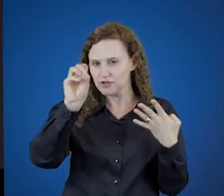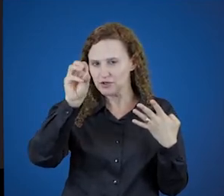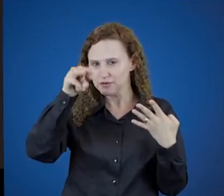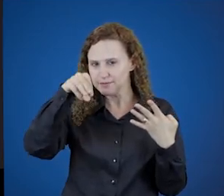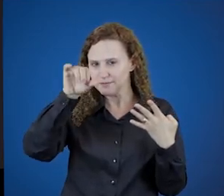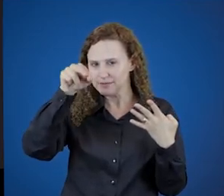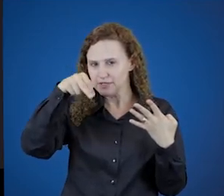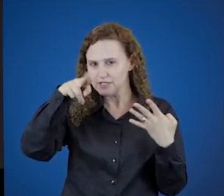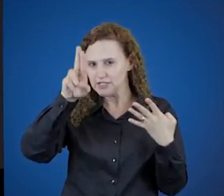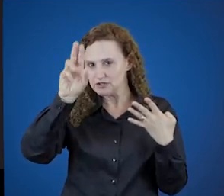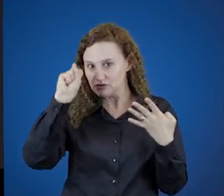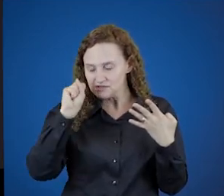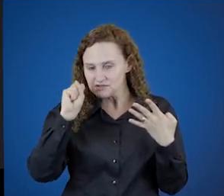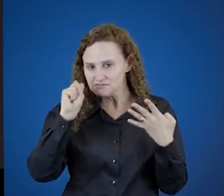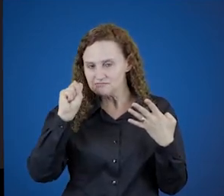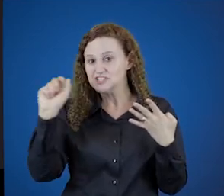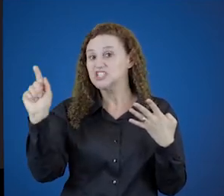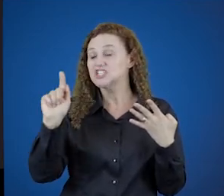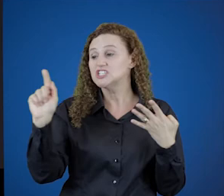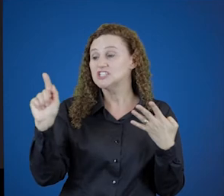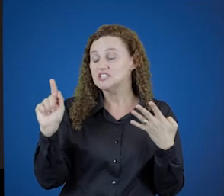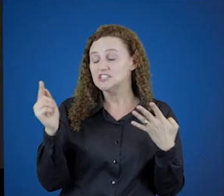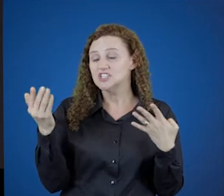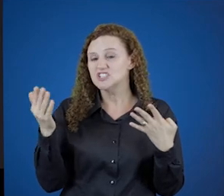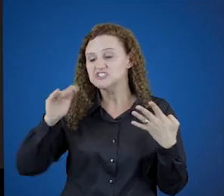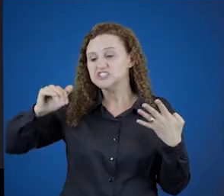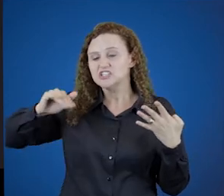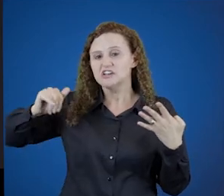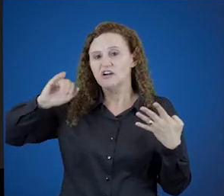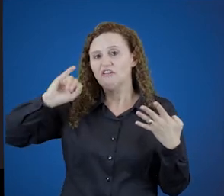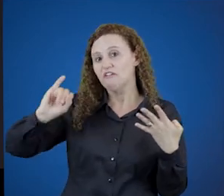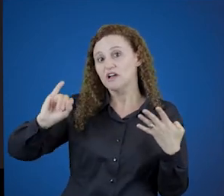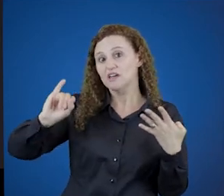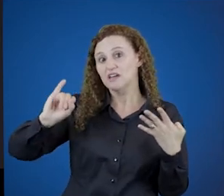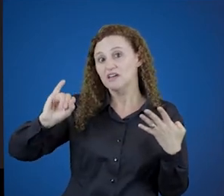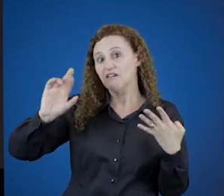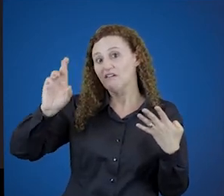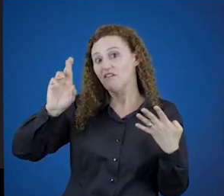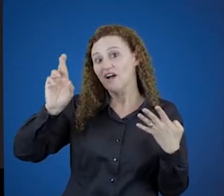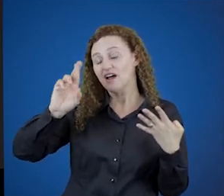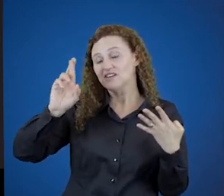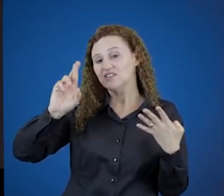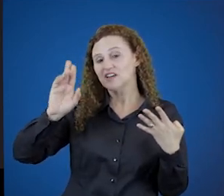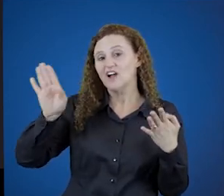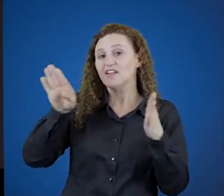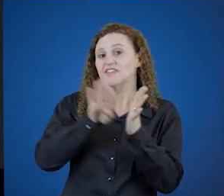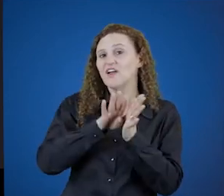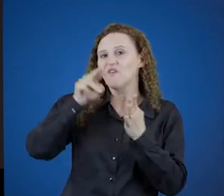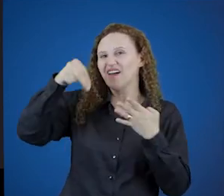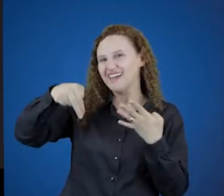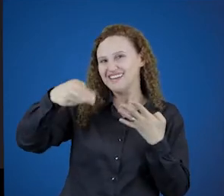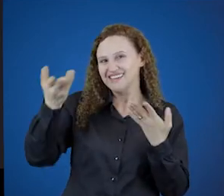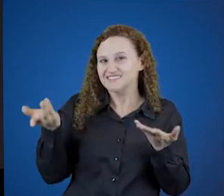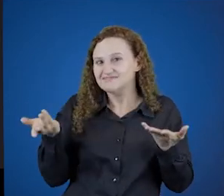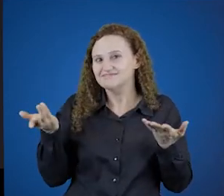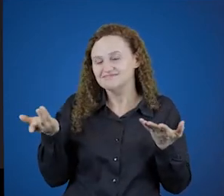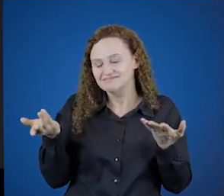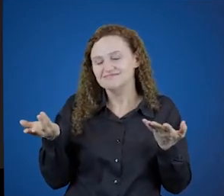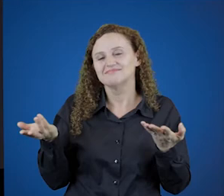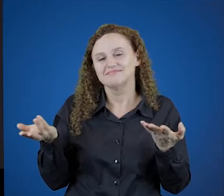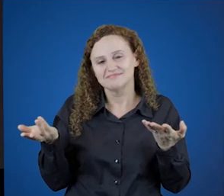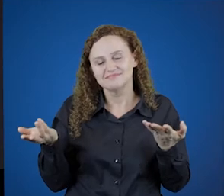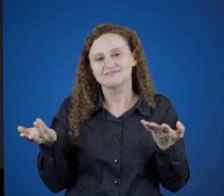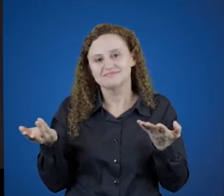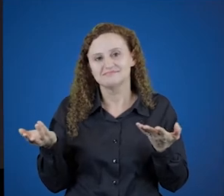do modelinho Domino's genitivo do mini tirei o Wii o radical vai até o n